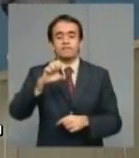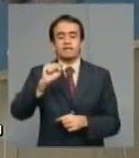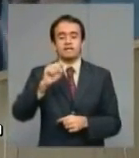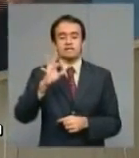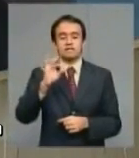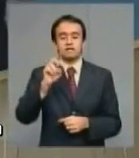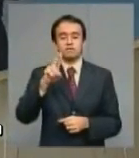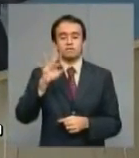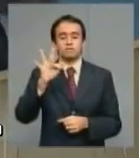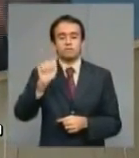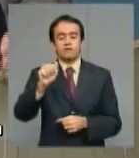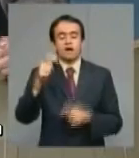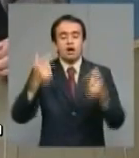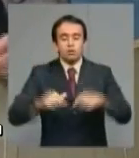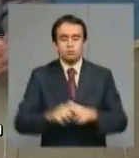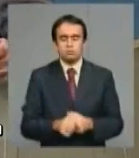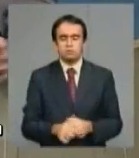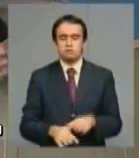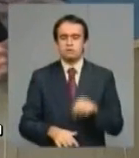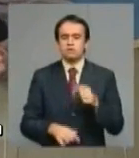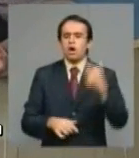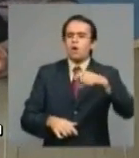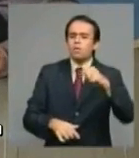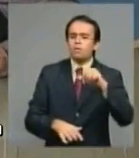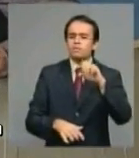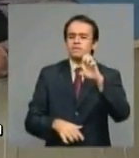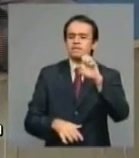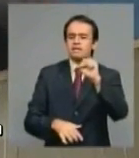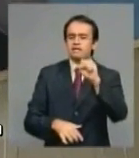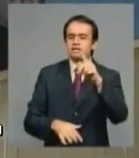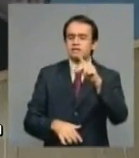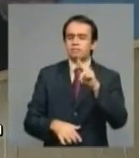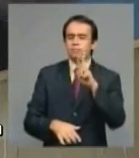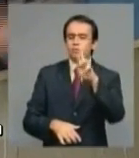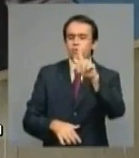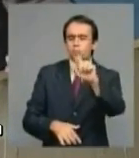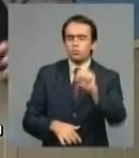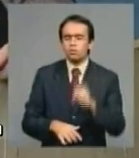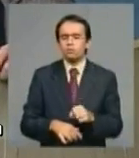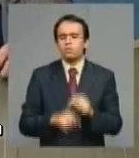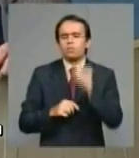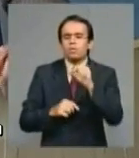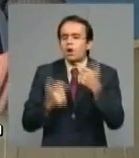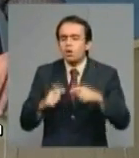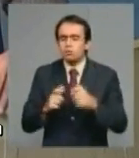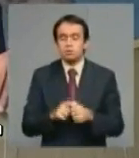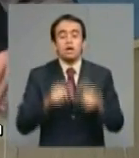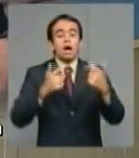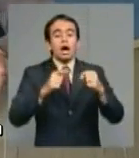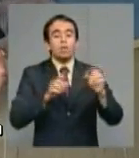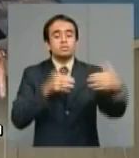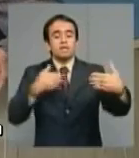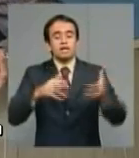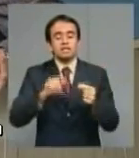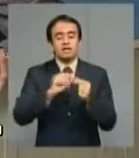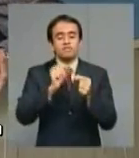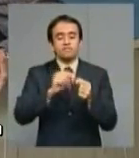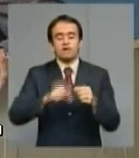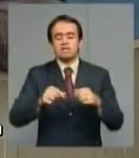não. Onde é o expurgo? Tem não. Onde é que faz o curativo? Faz